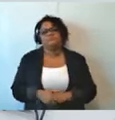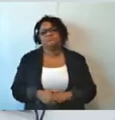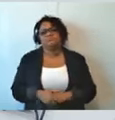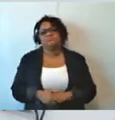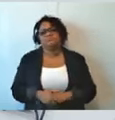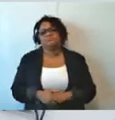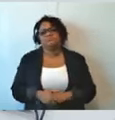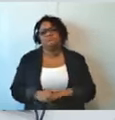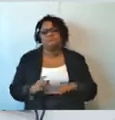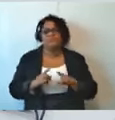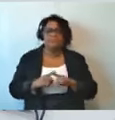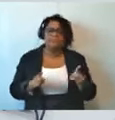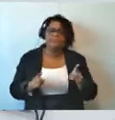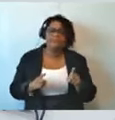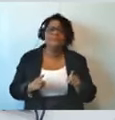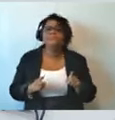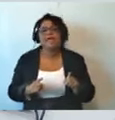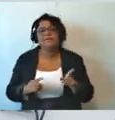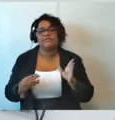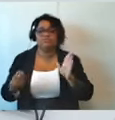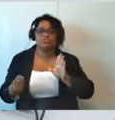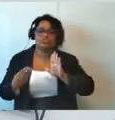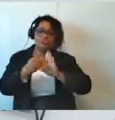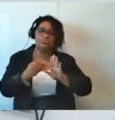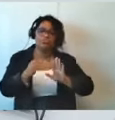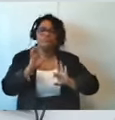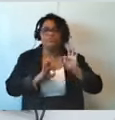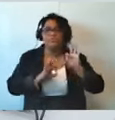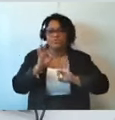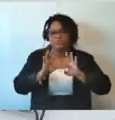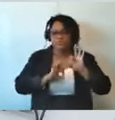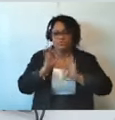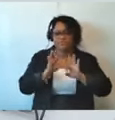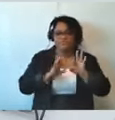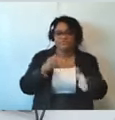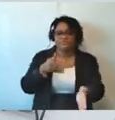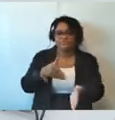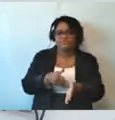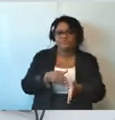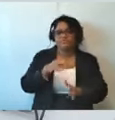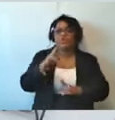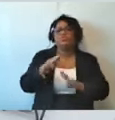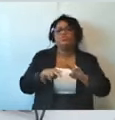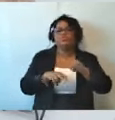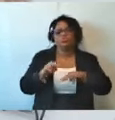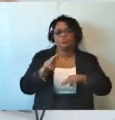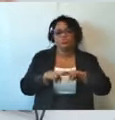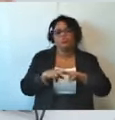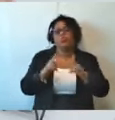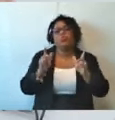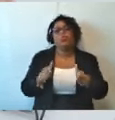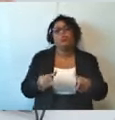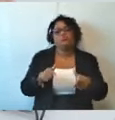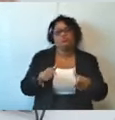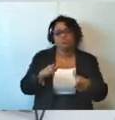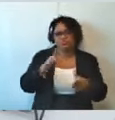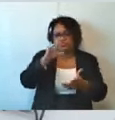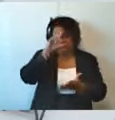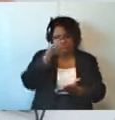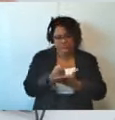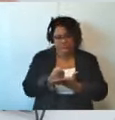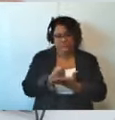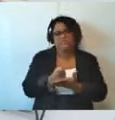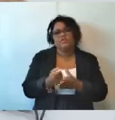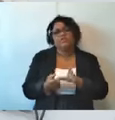a gente colocou no planejamento lá é de até julho ter definido onde será. Ótimo. Aí começar a implantação,